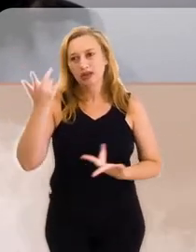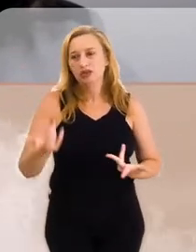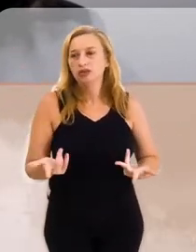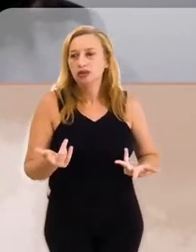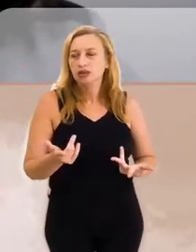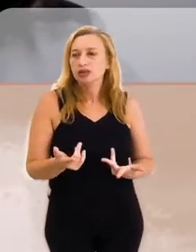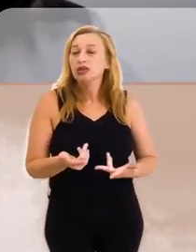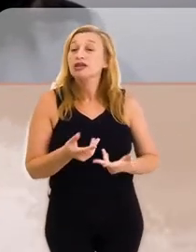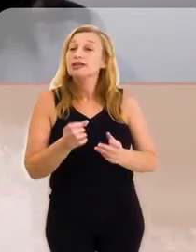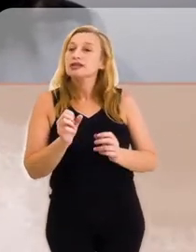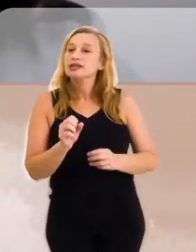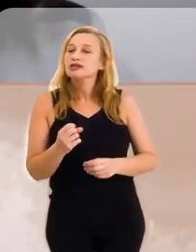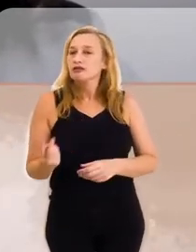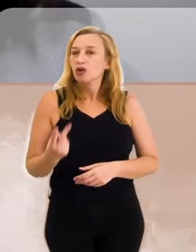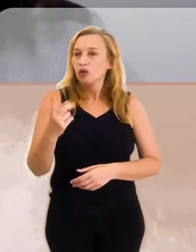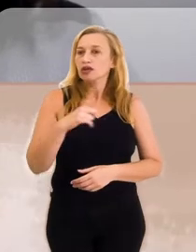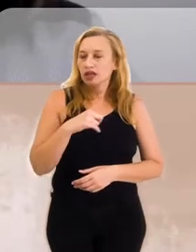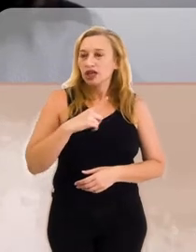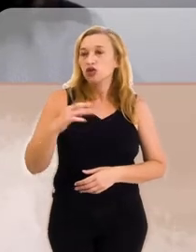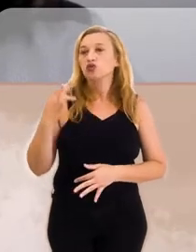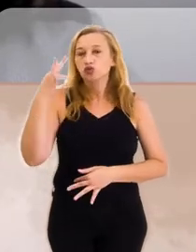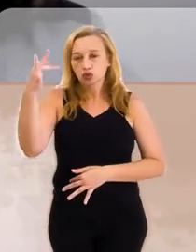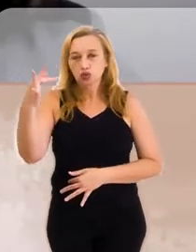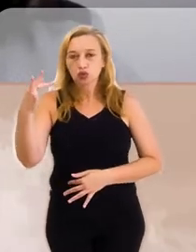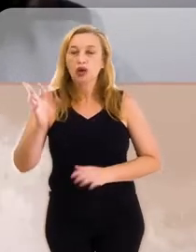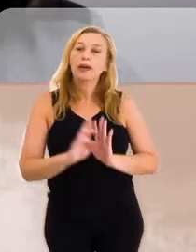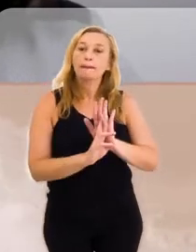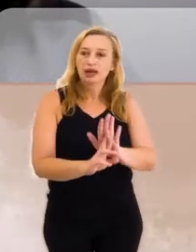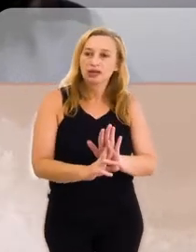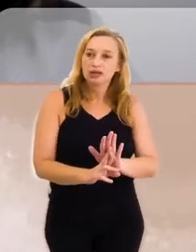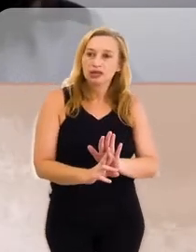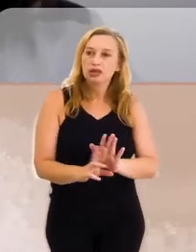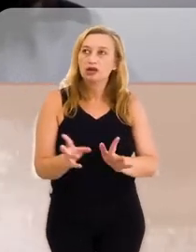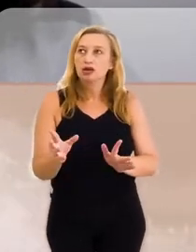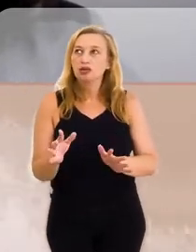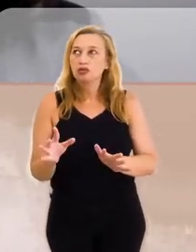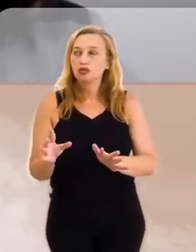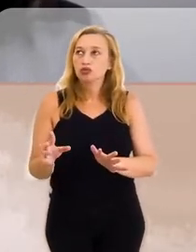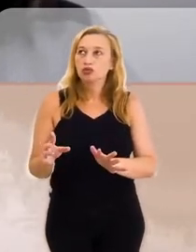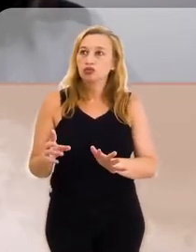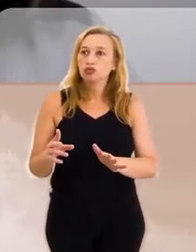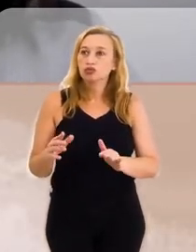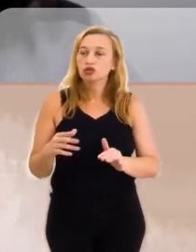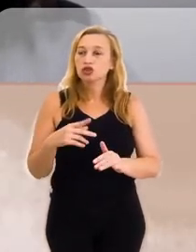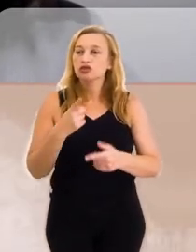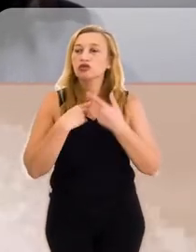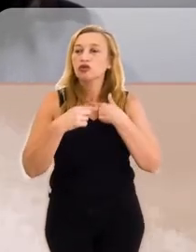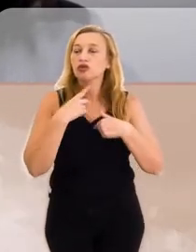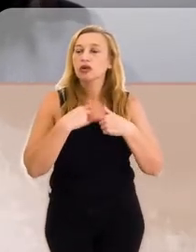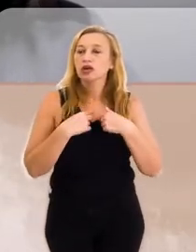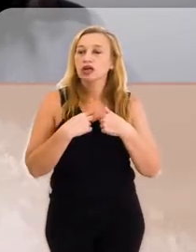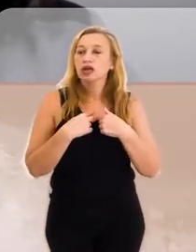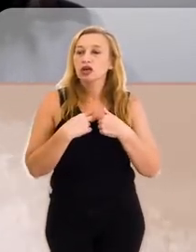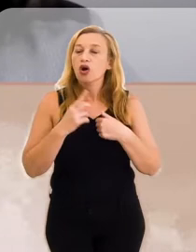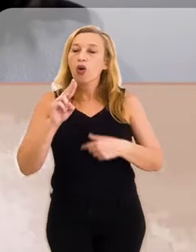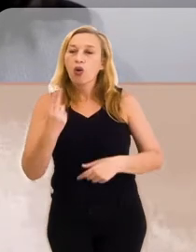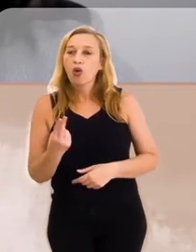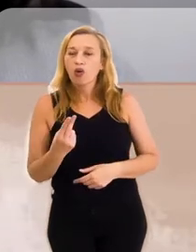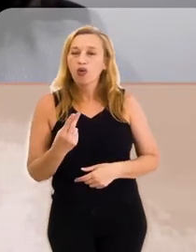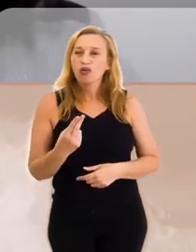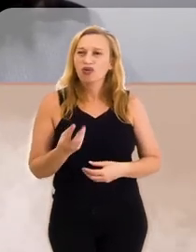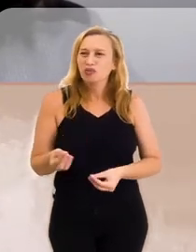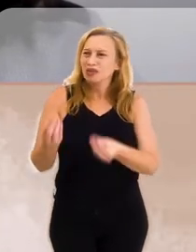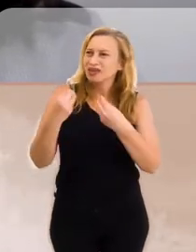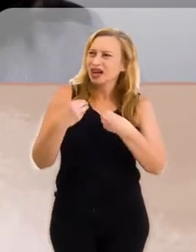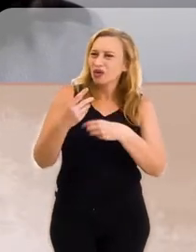futuro relação à se vale a pena se futuro seria apresenta alguma perspectiva ou se ele vai me trazer coisas que eu